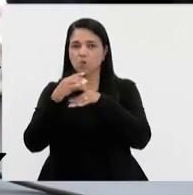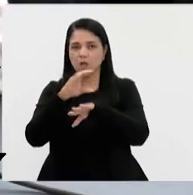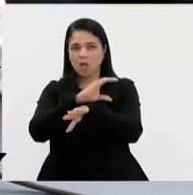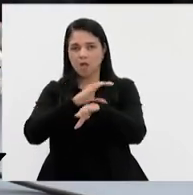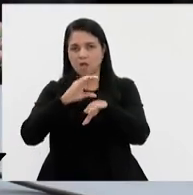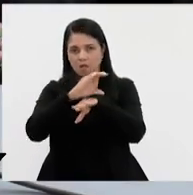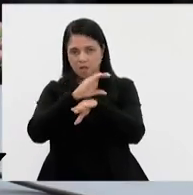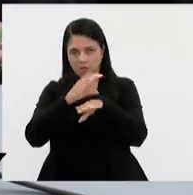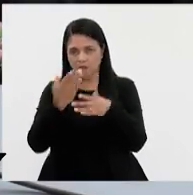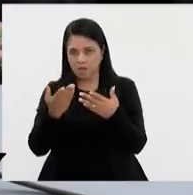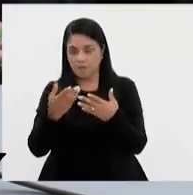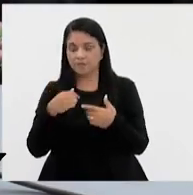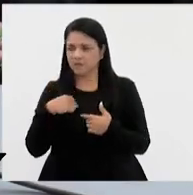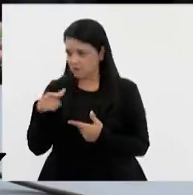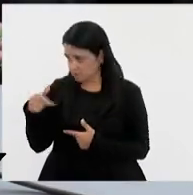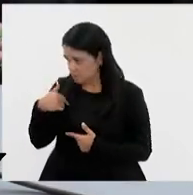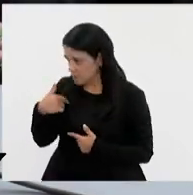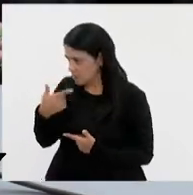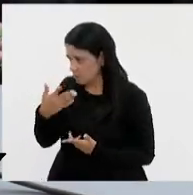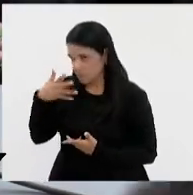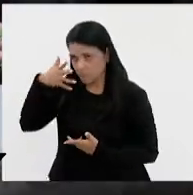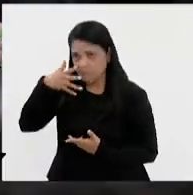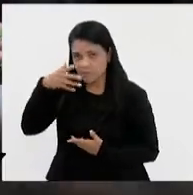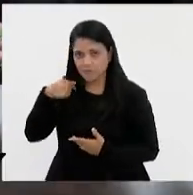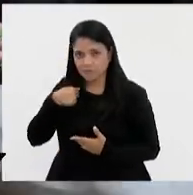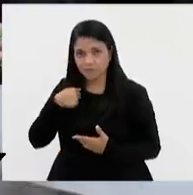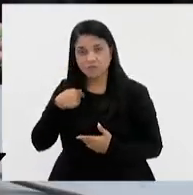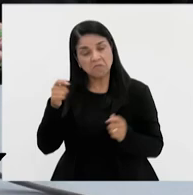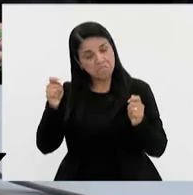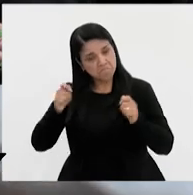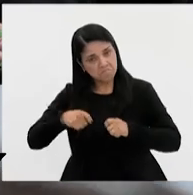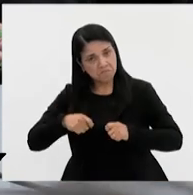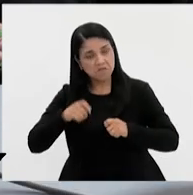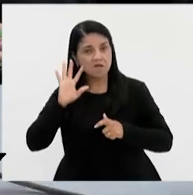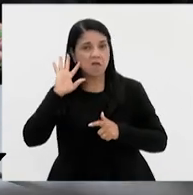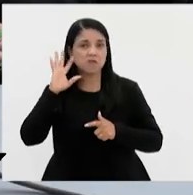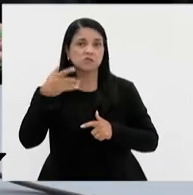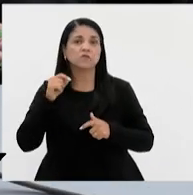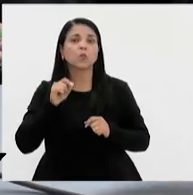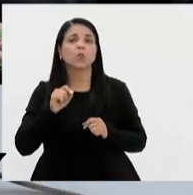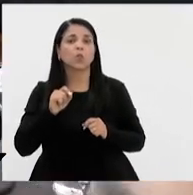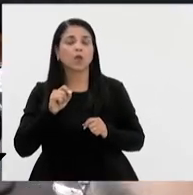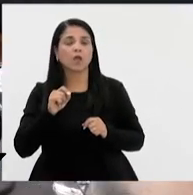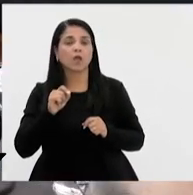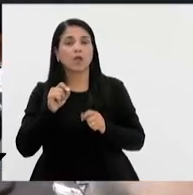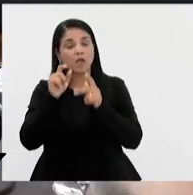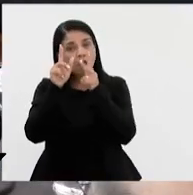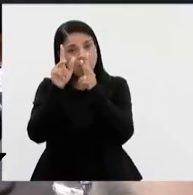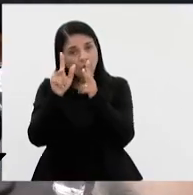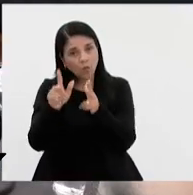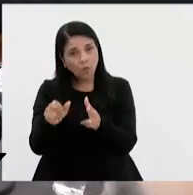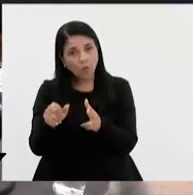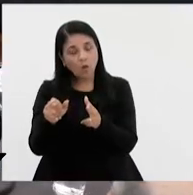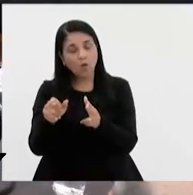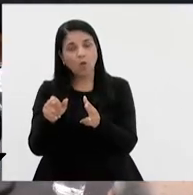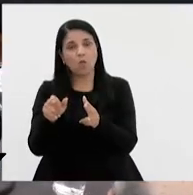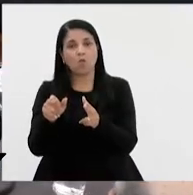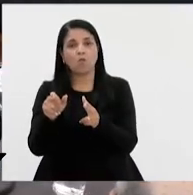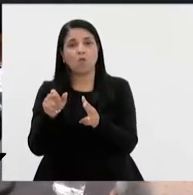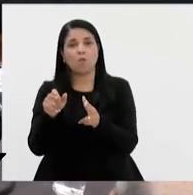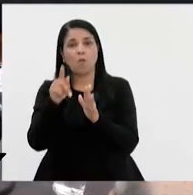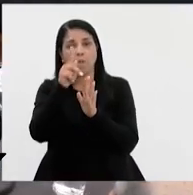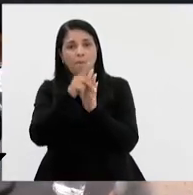que nós... Pois não. Parte. Não, talvez essa questão pudesse ser resolvida da mesma forma que a gente resolveu a outra,